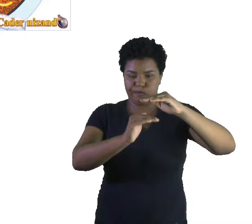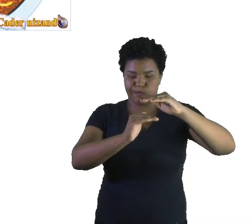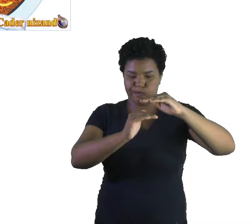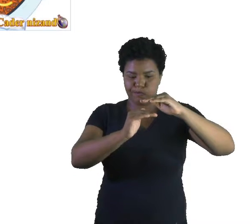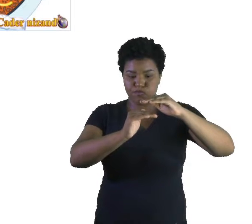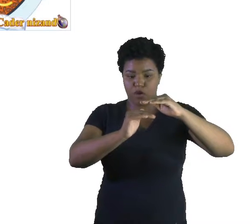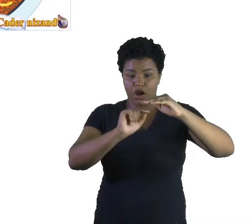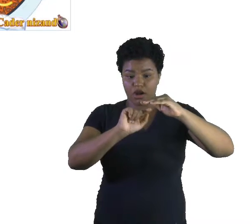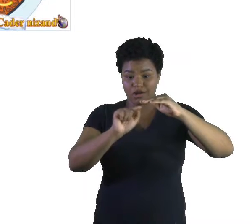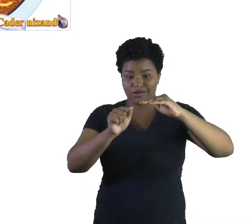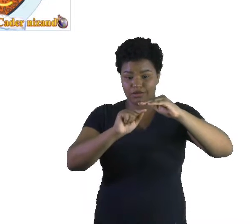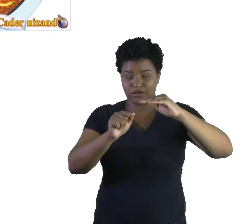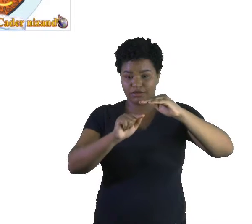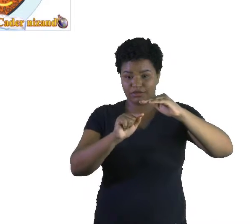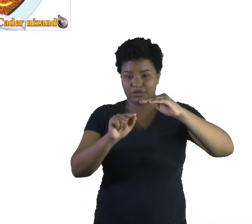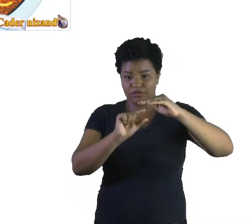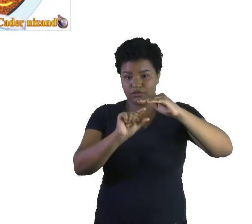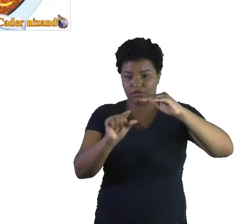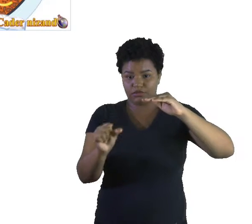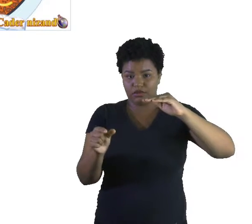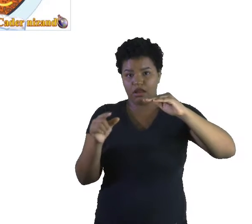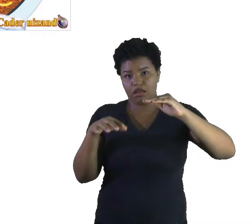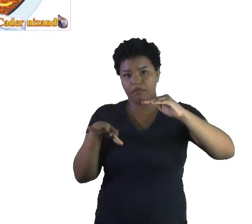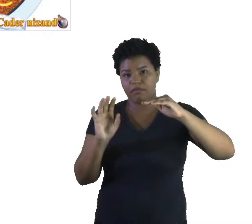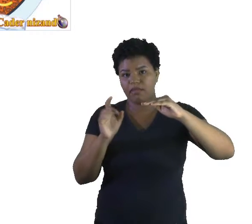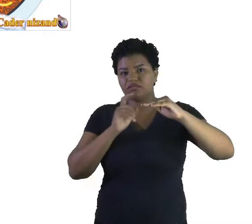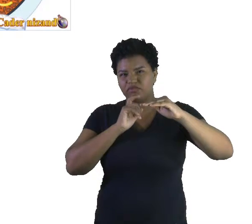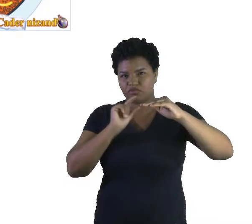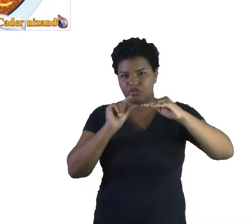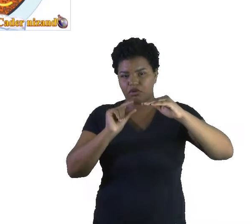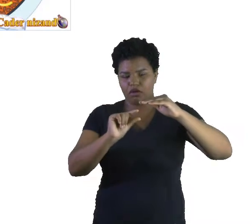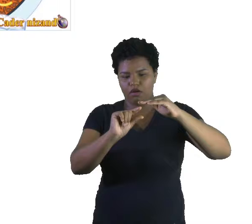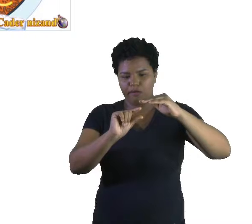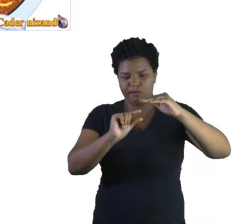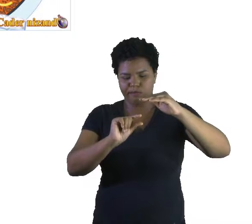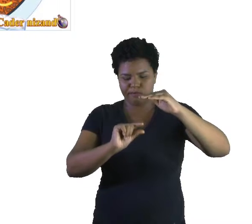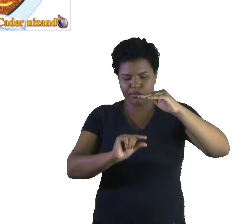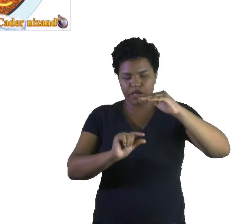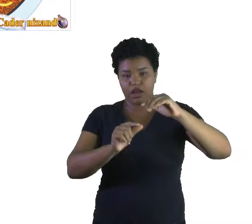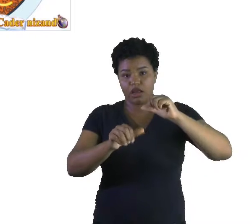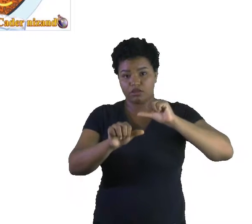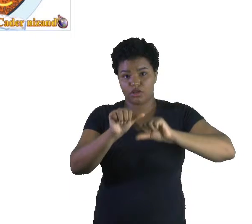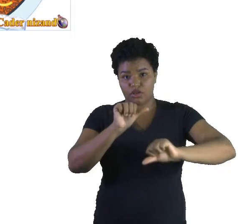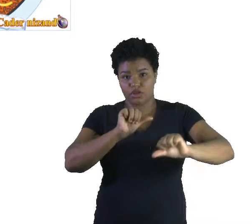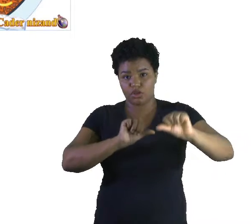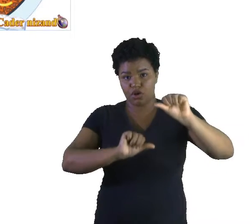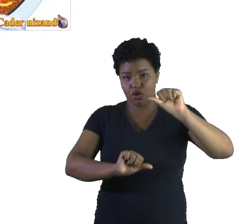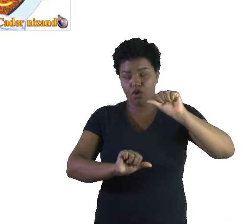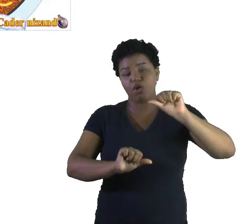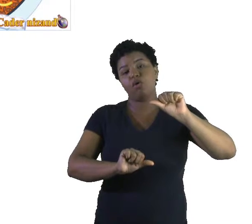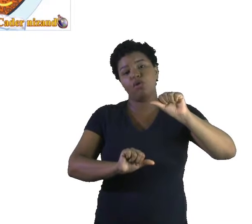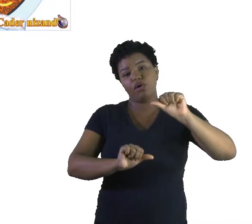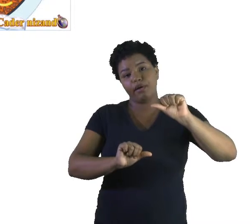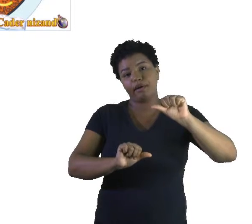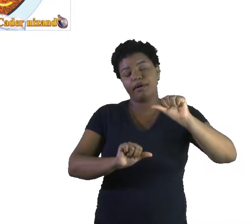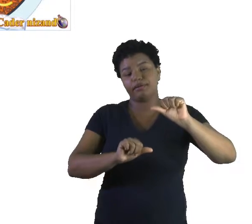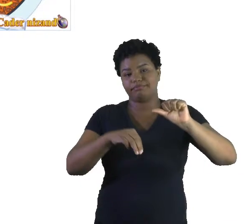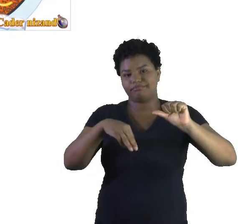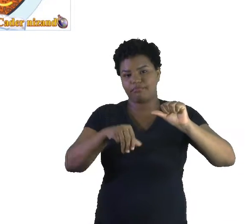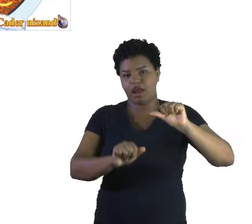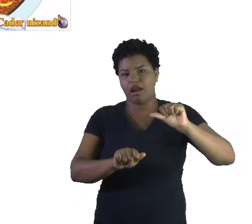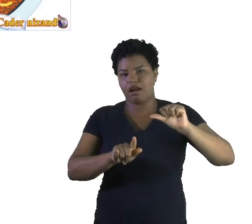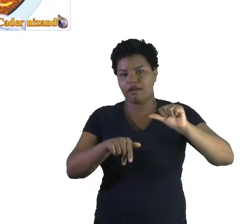que está mais em cima, que é um pouco menos quente, tende a descer. Essa troca de lugar, do magma,